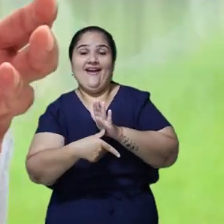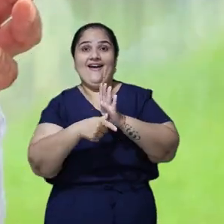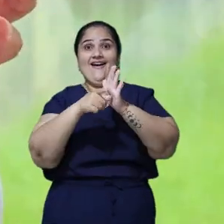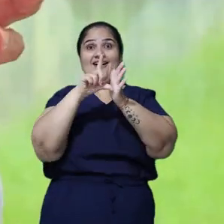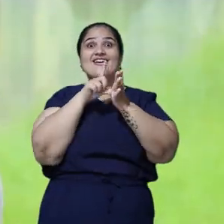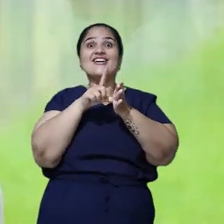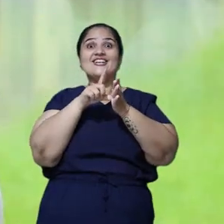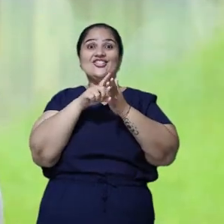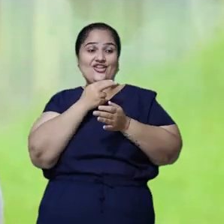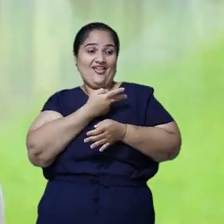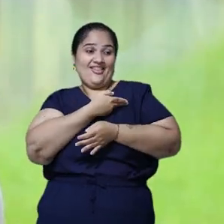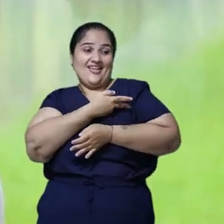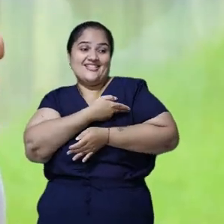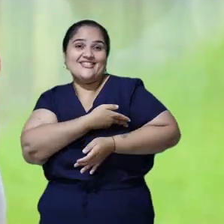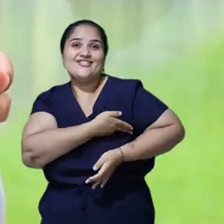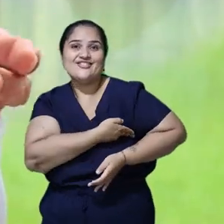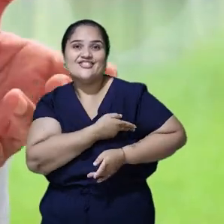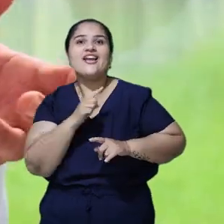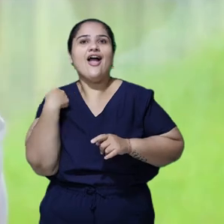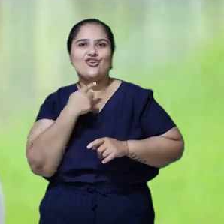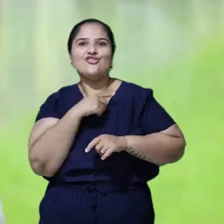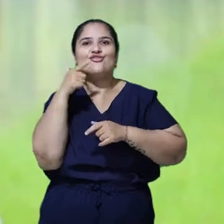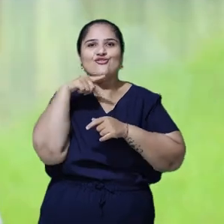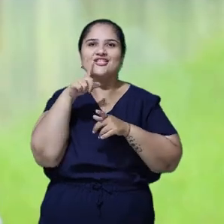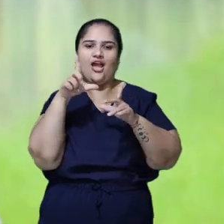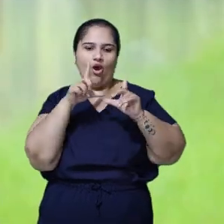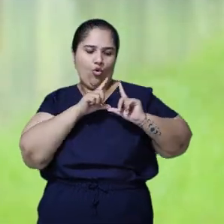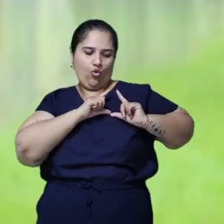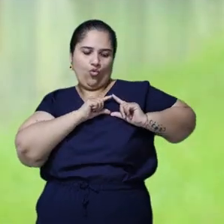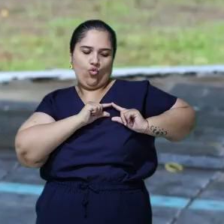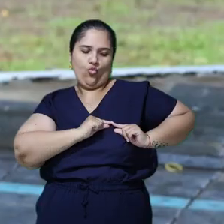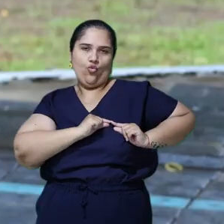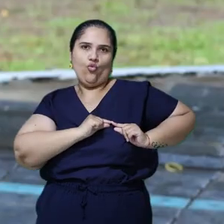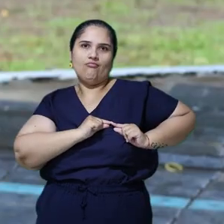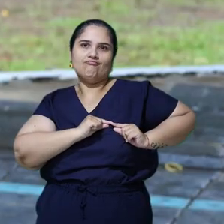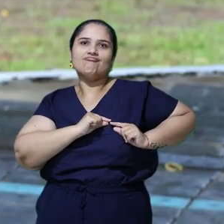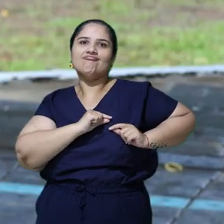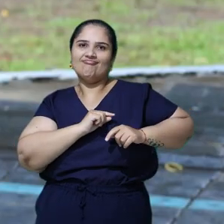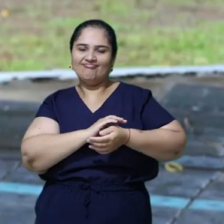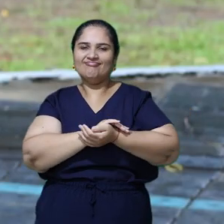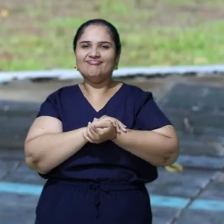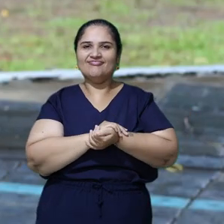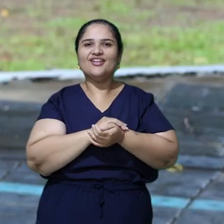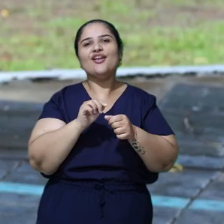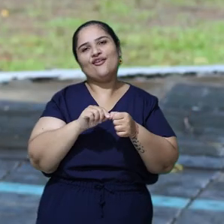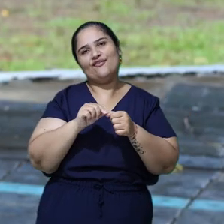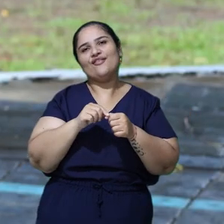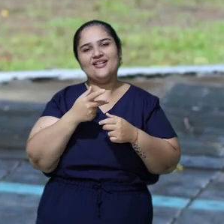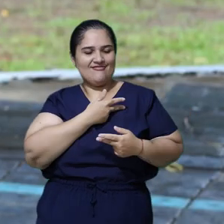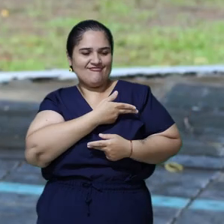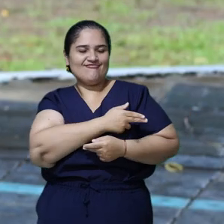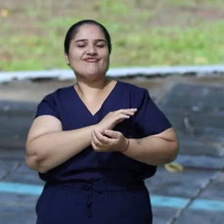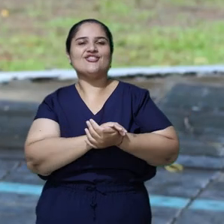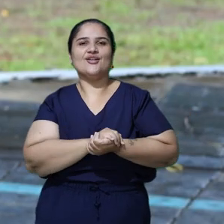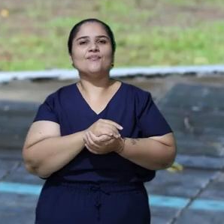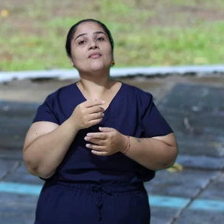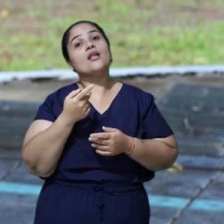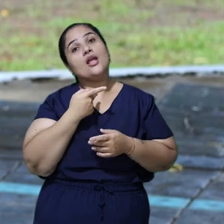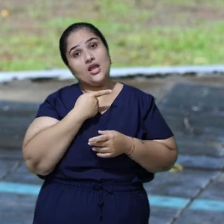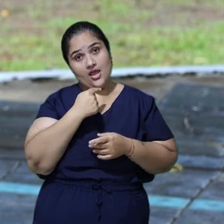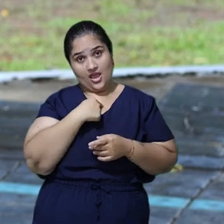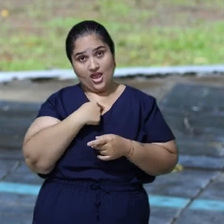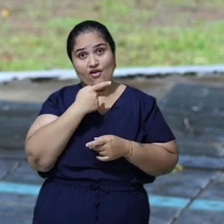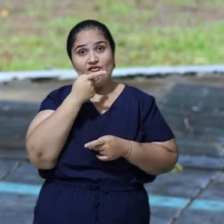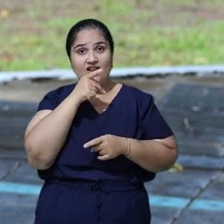E aí a gente consegue reduzir o tumor e fazer uma cirurgia conservadora, que foi o seu caso. Eu diria que você tem